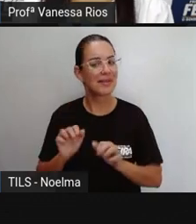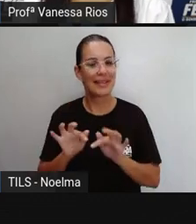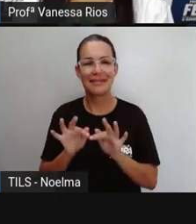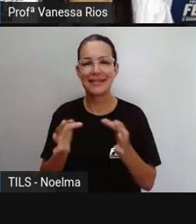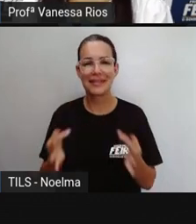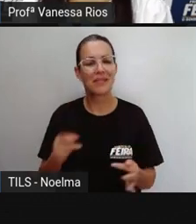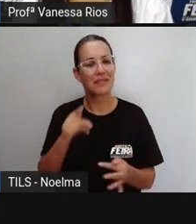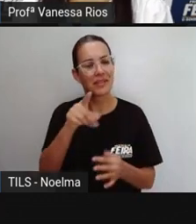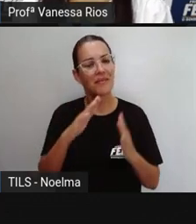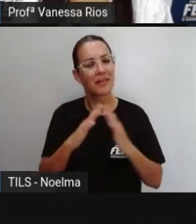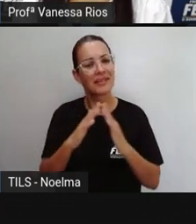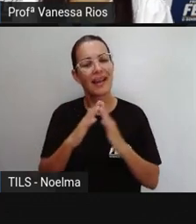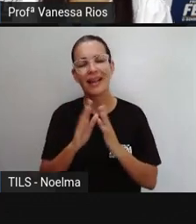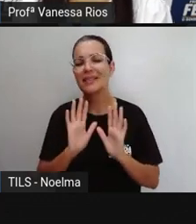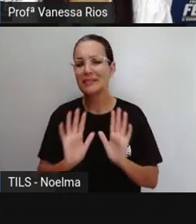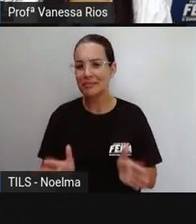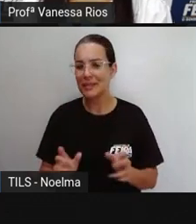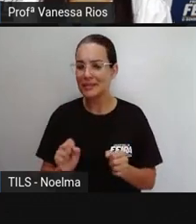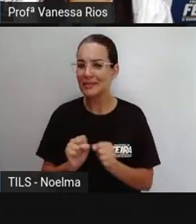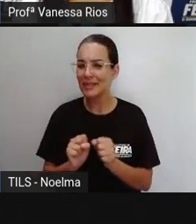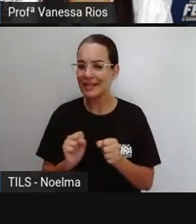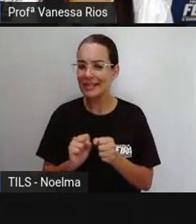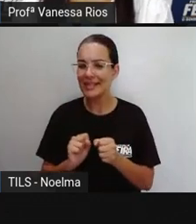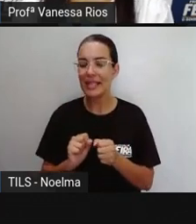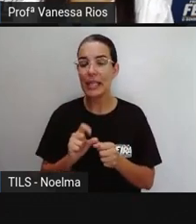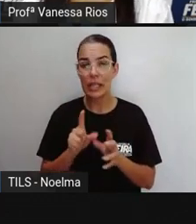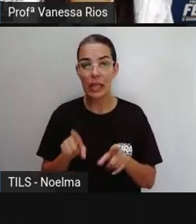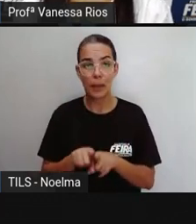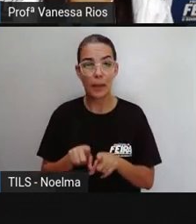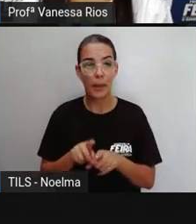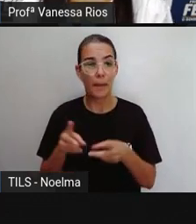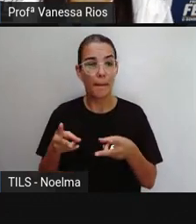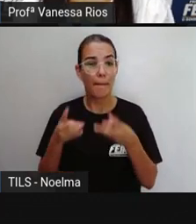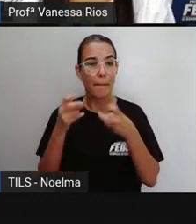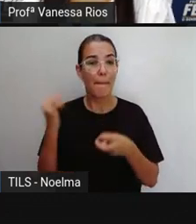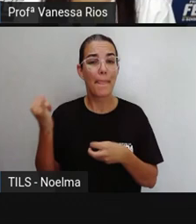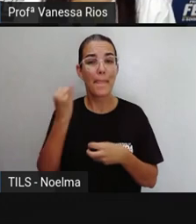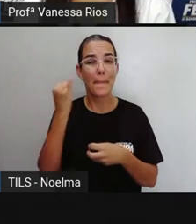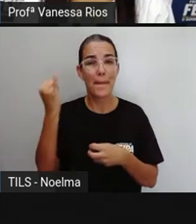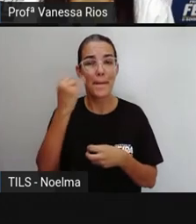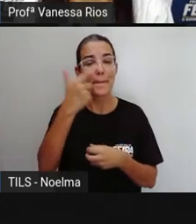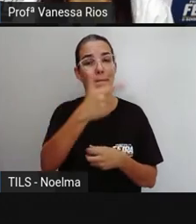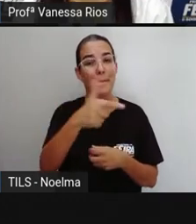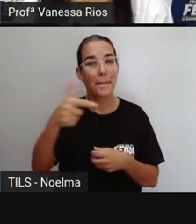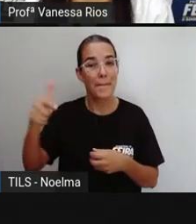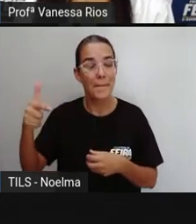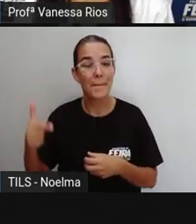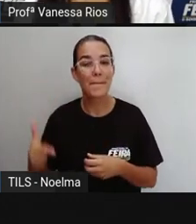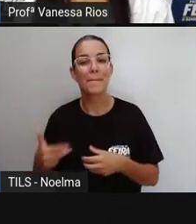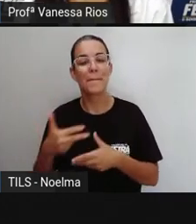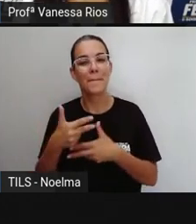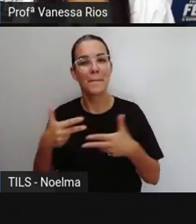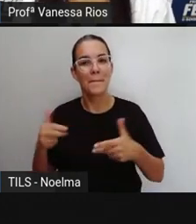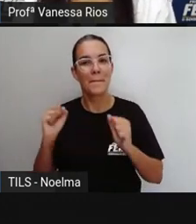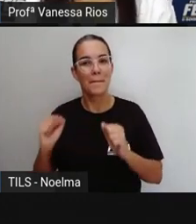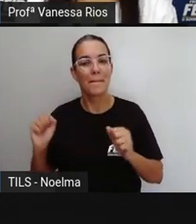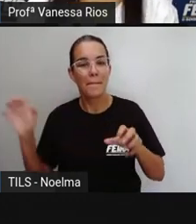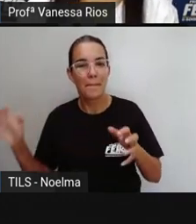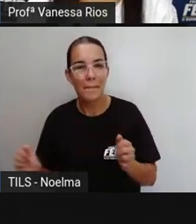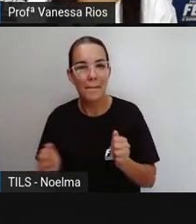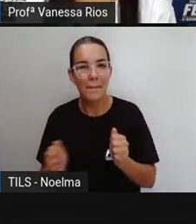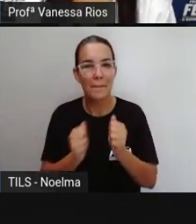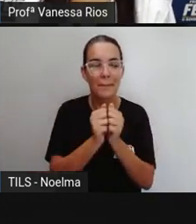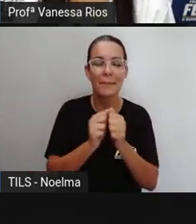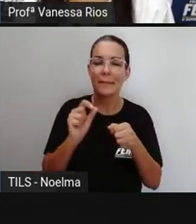simples, que você pode fazer em casa. Você pode também observar, né, a importância de outras atividades que você pode fazer no seu